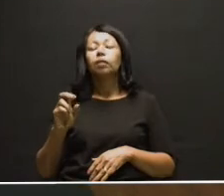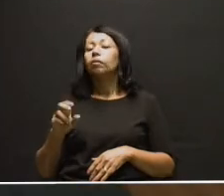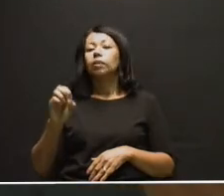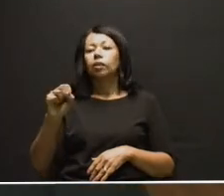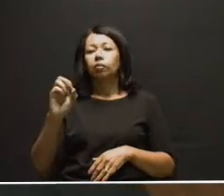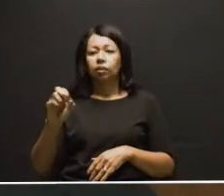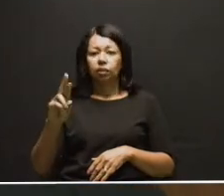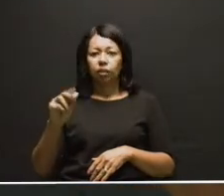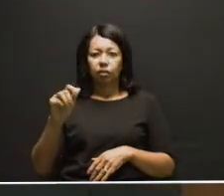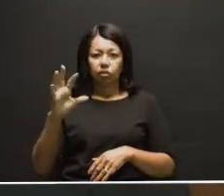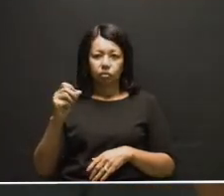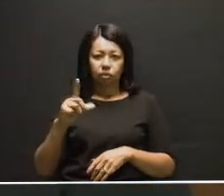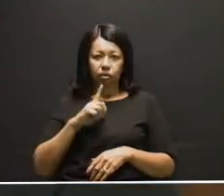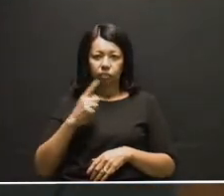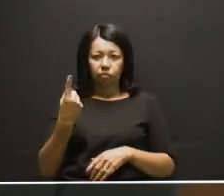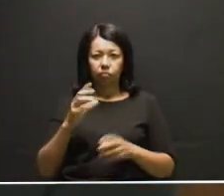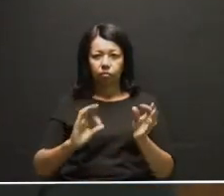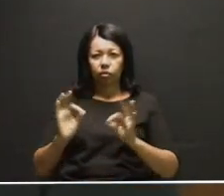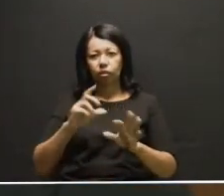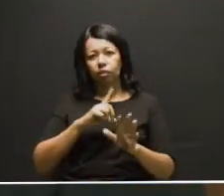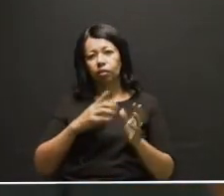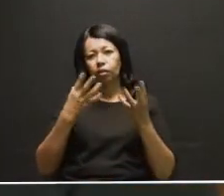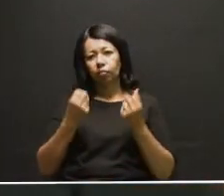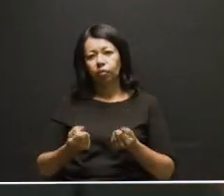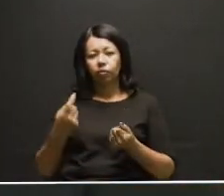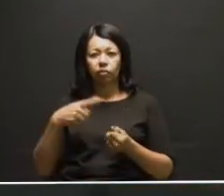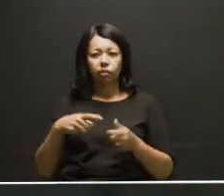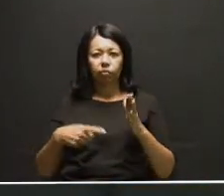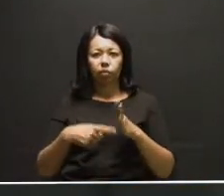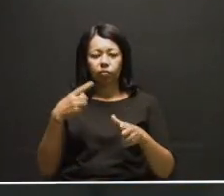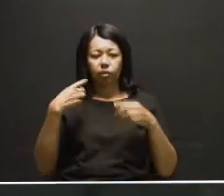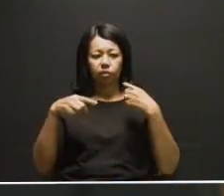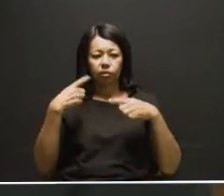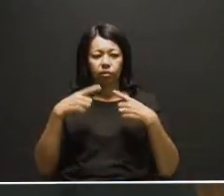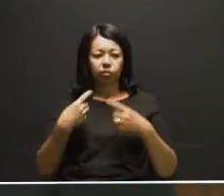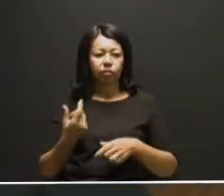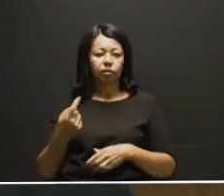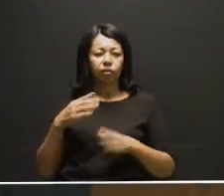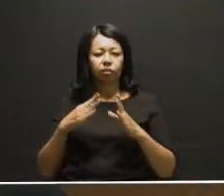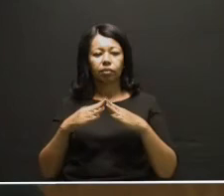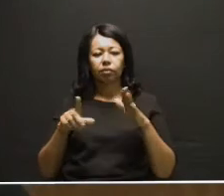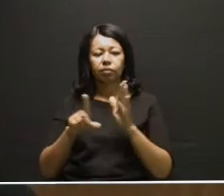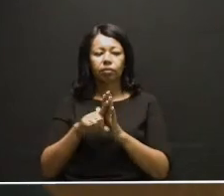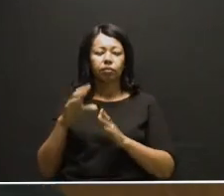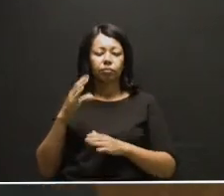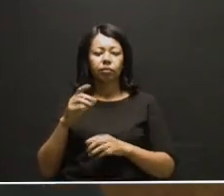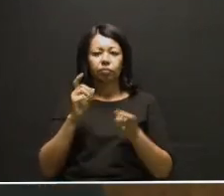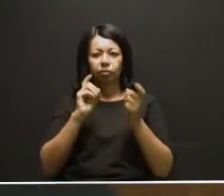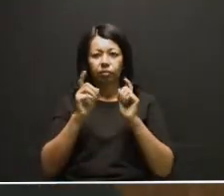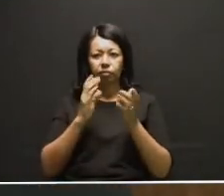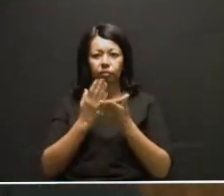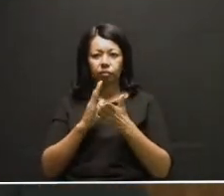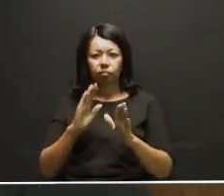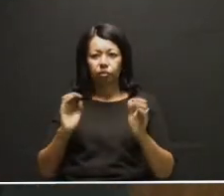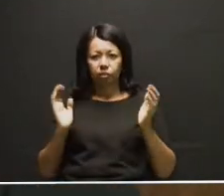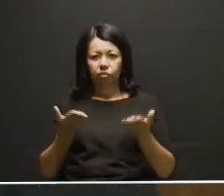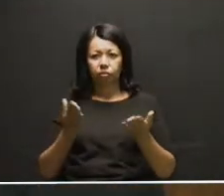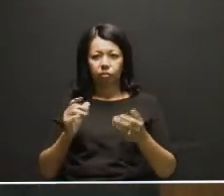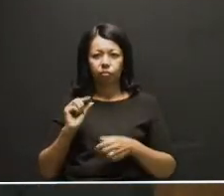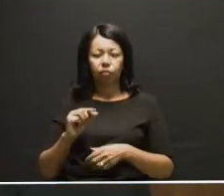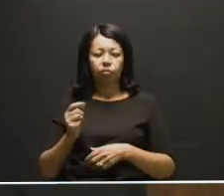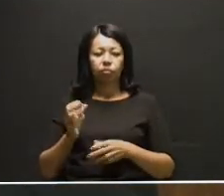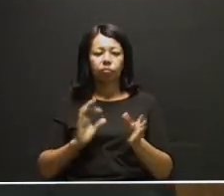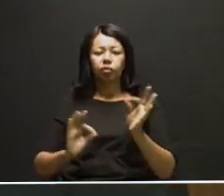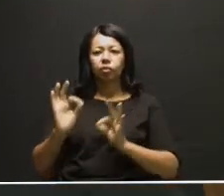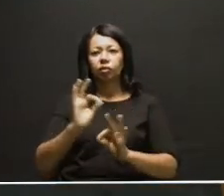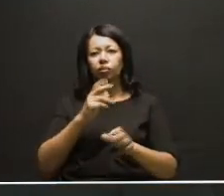um projeto direi aprovado aqui em primeira discussão no plenário da câmara municipal de cubatão a sessão terminou agora pouco e este